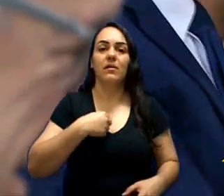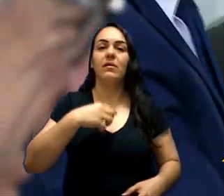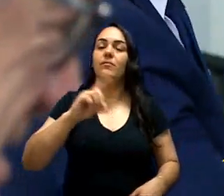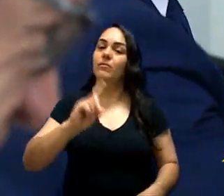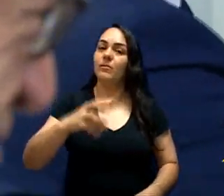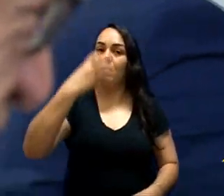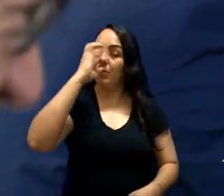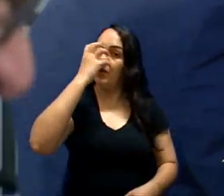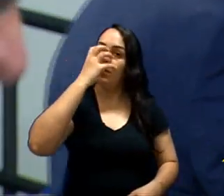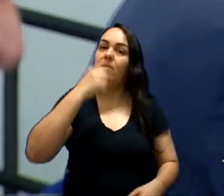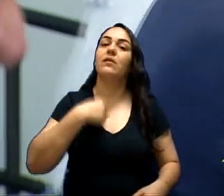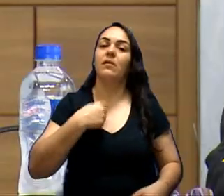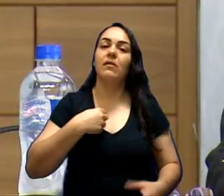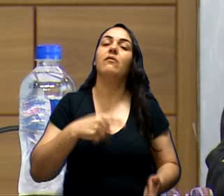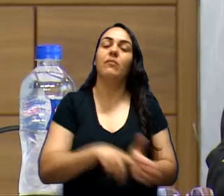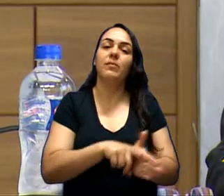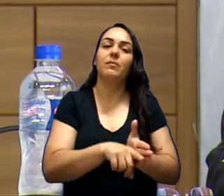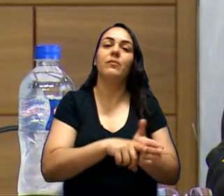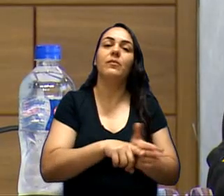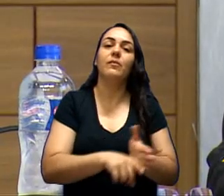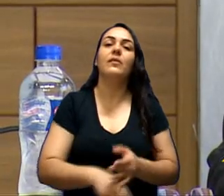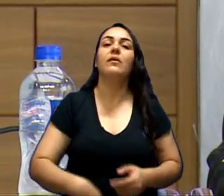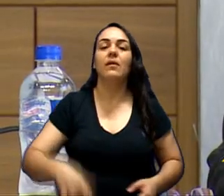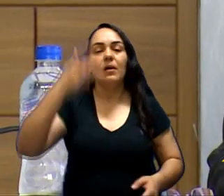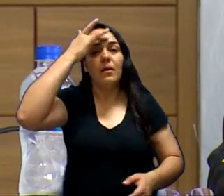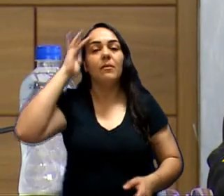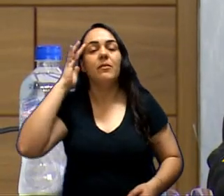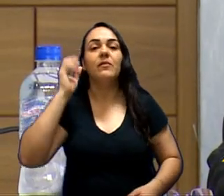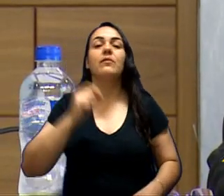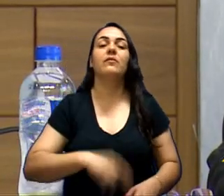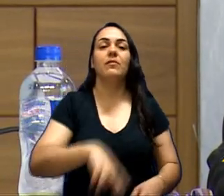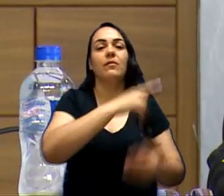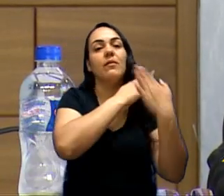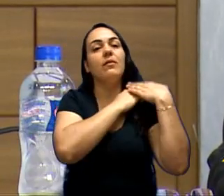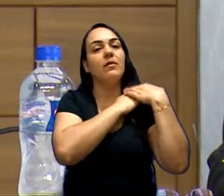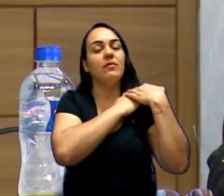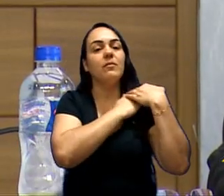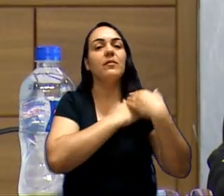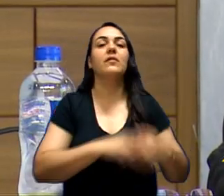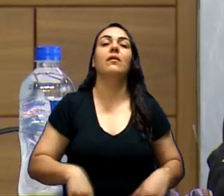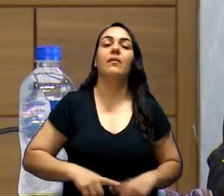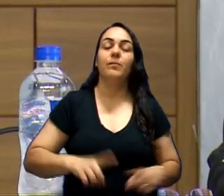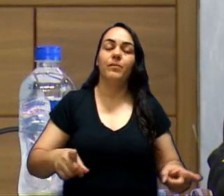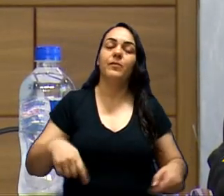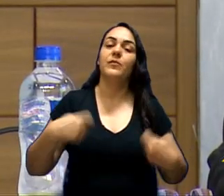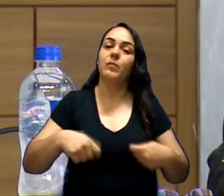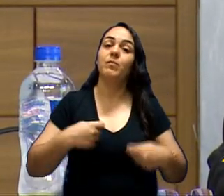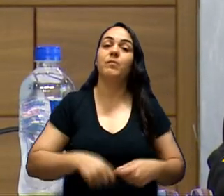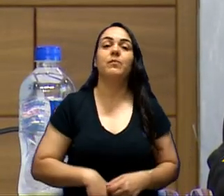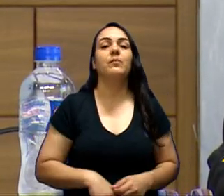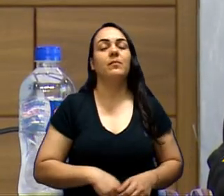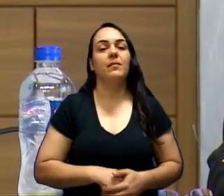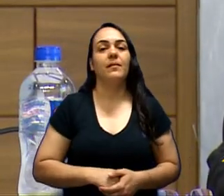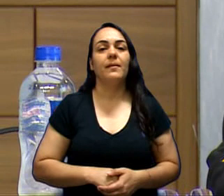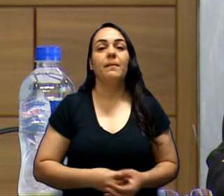culpado disso. É, foi feito o cálculo para dar certo, né? Agora, o que